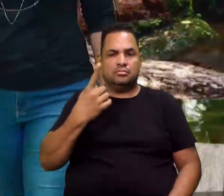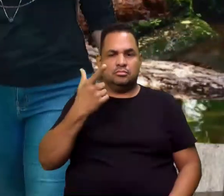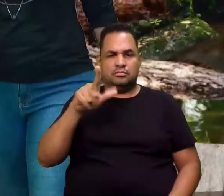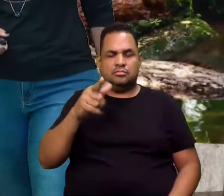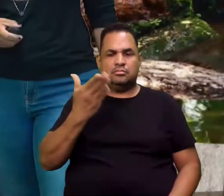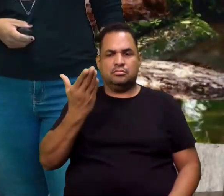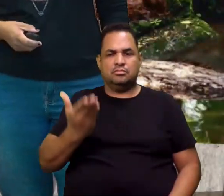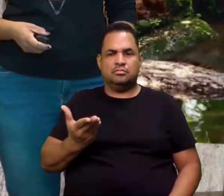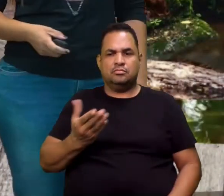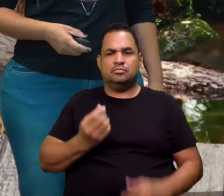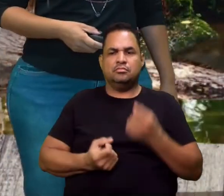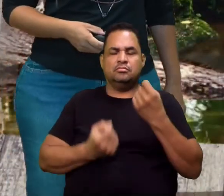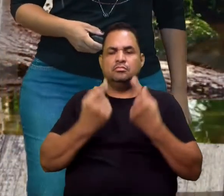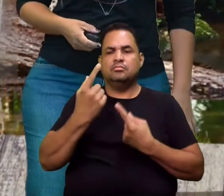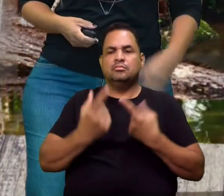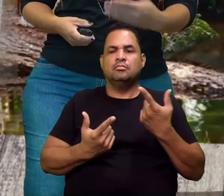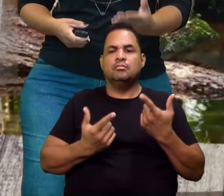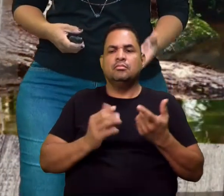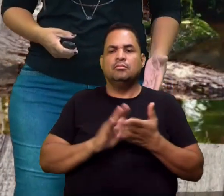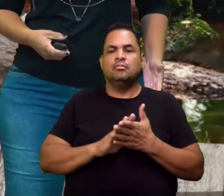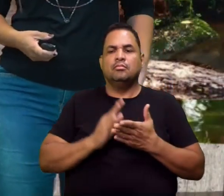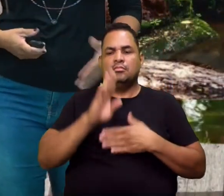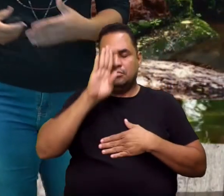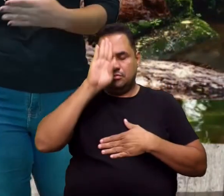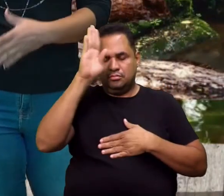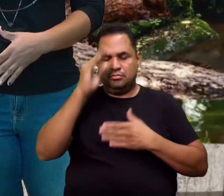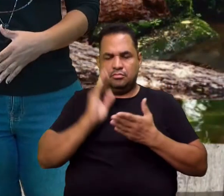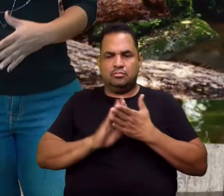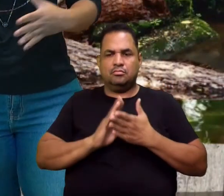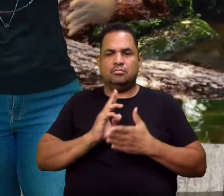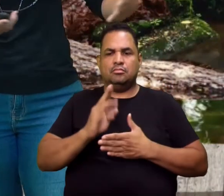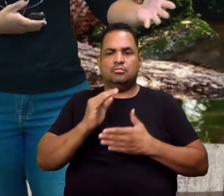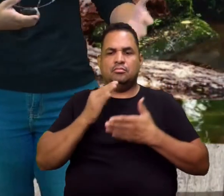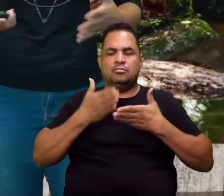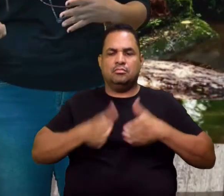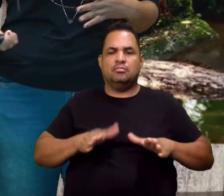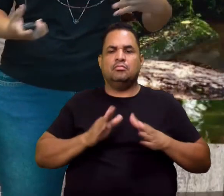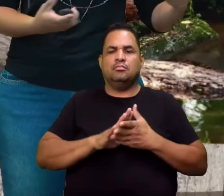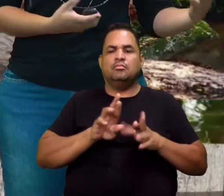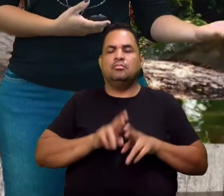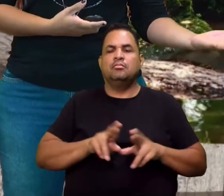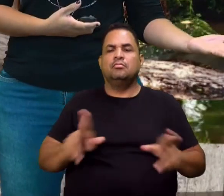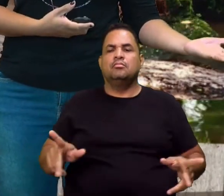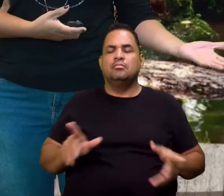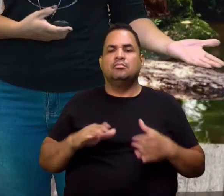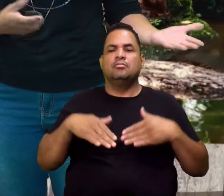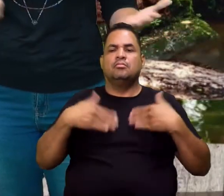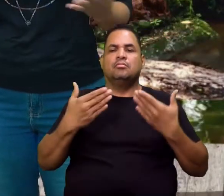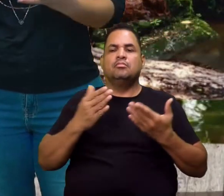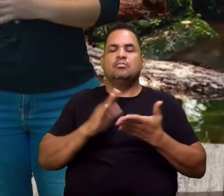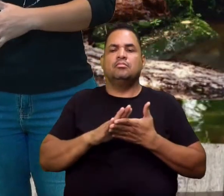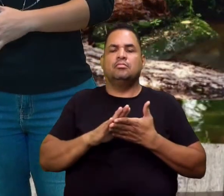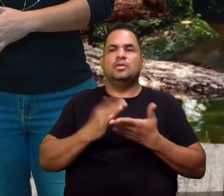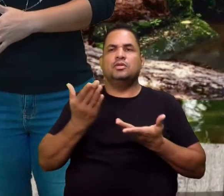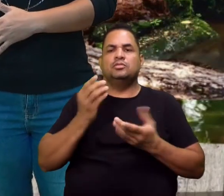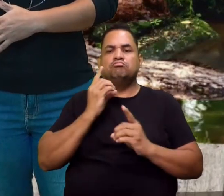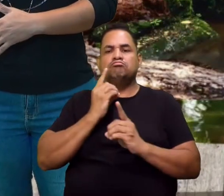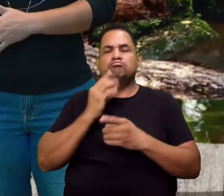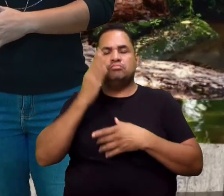aí alguns dos principais processos de reprodução e essas diferenciações quanto da terminação do sexo